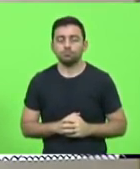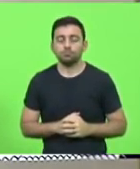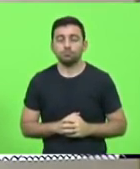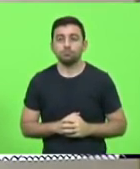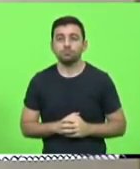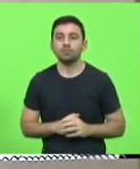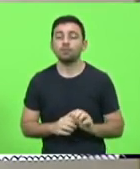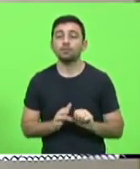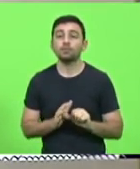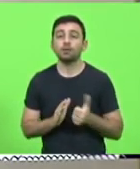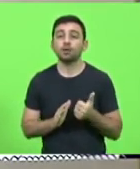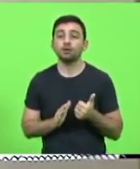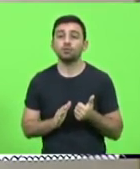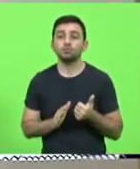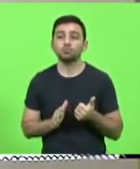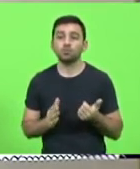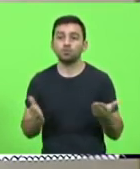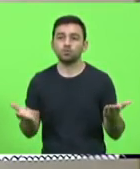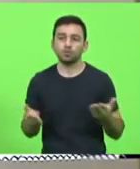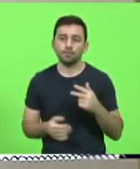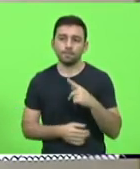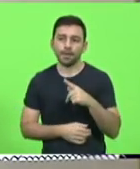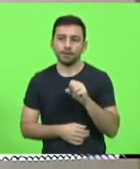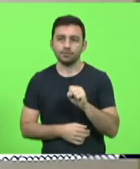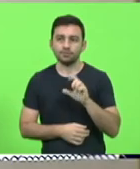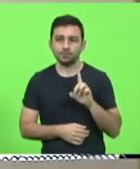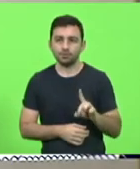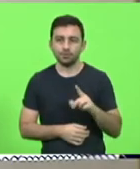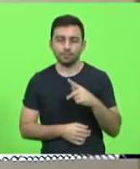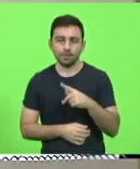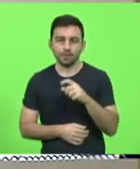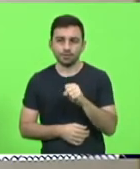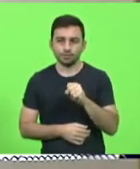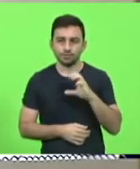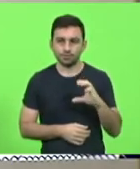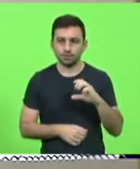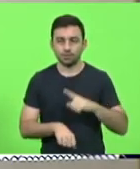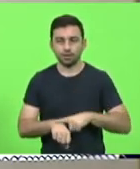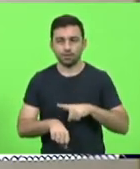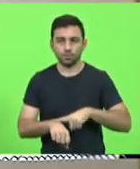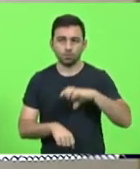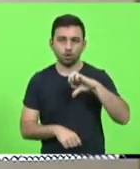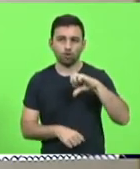Primeiro bloco do dia, bloco PSD-PSC, por nove minutos.